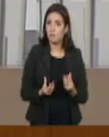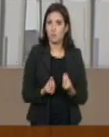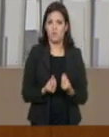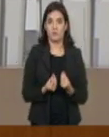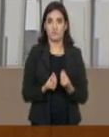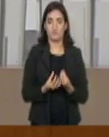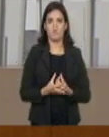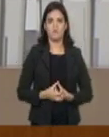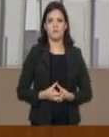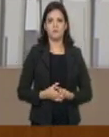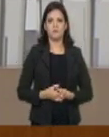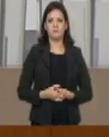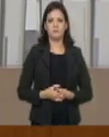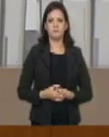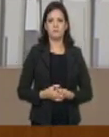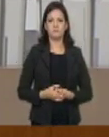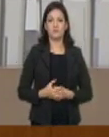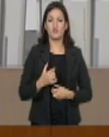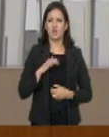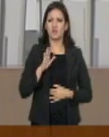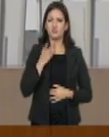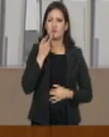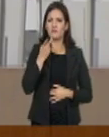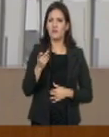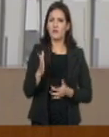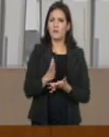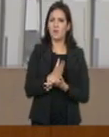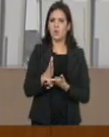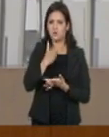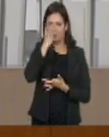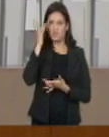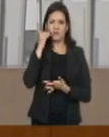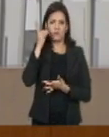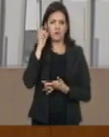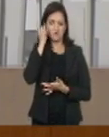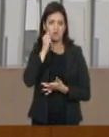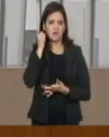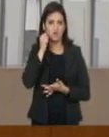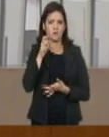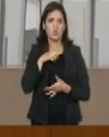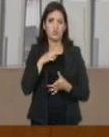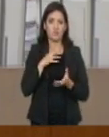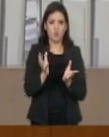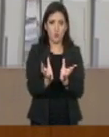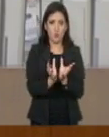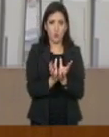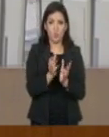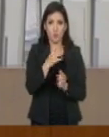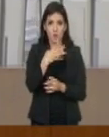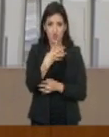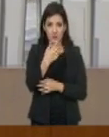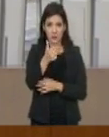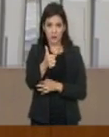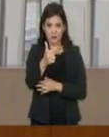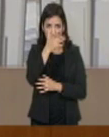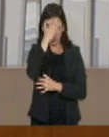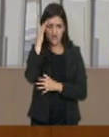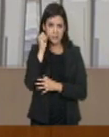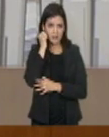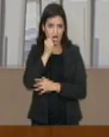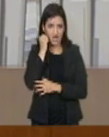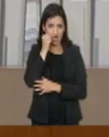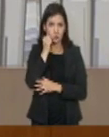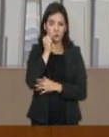E eu disse para parlamentares, eu recebi um grupo de 42 senadores